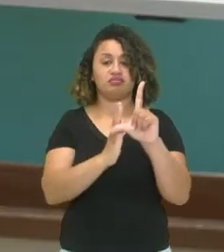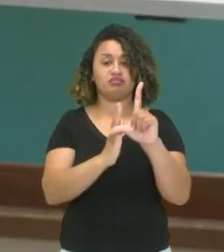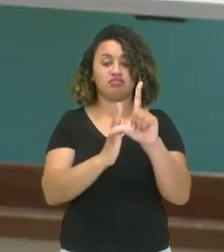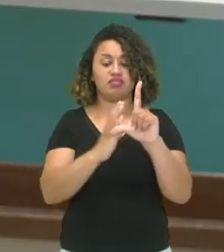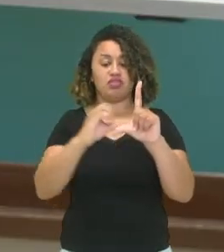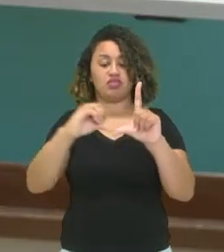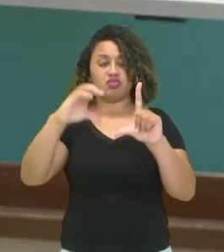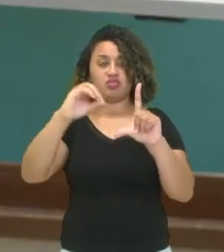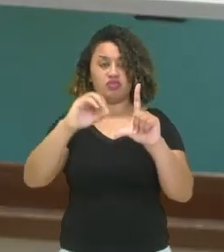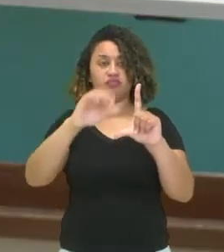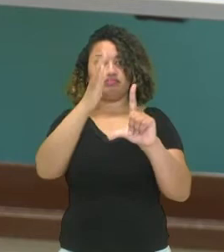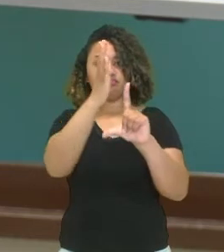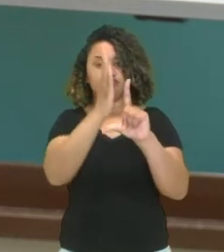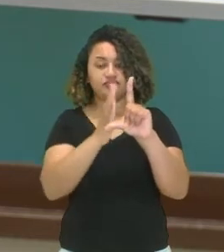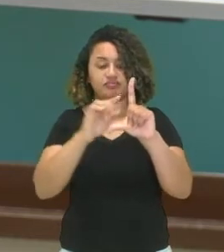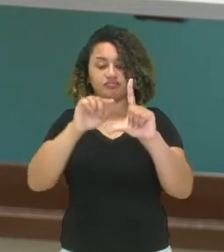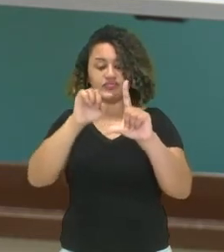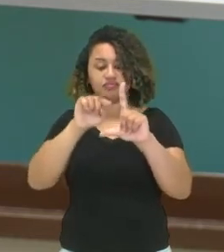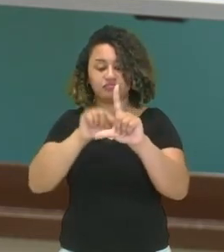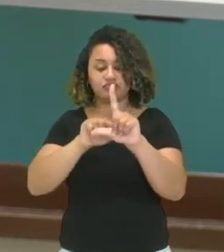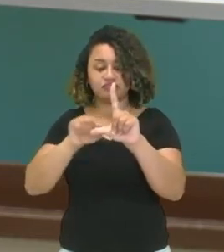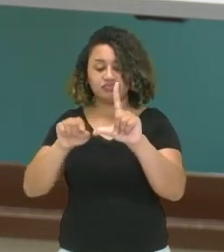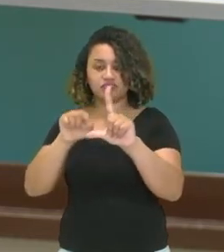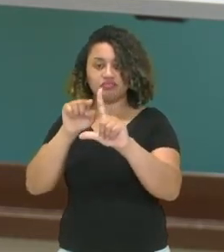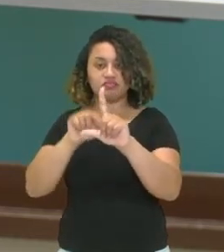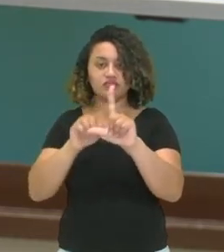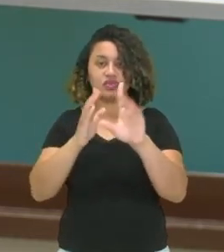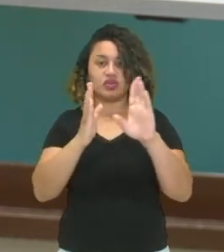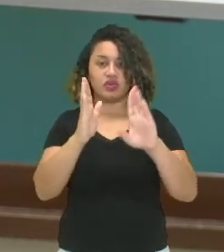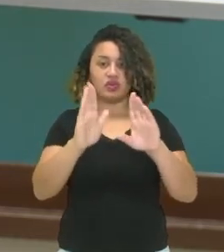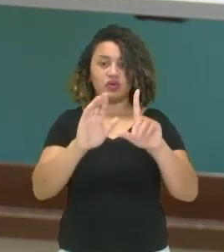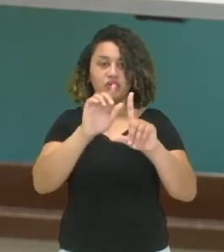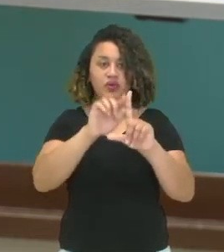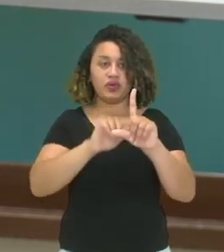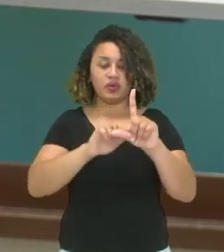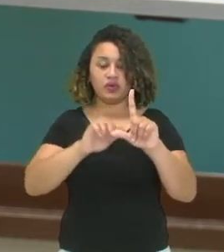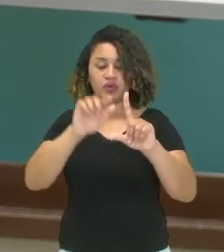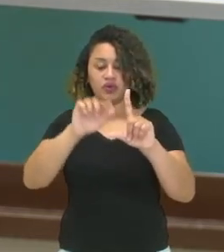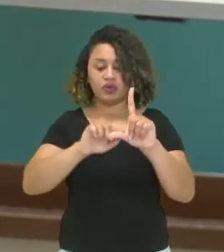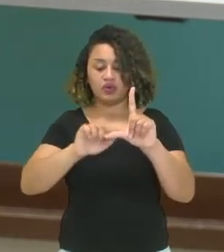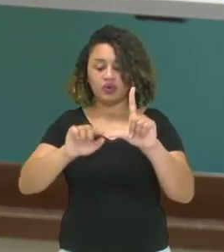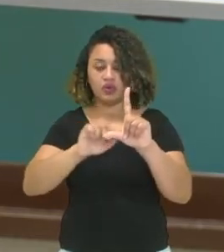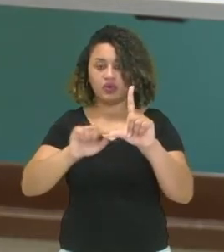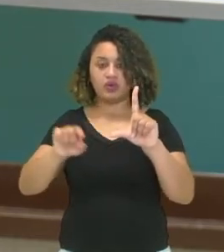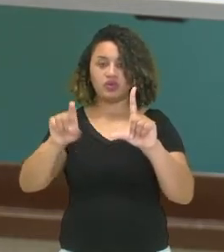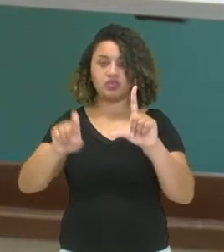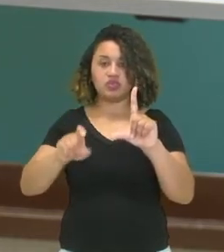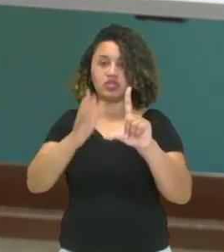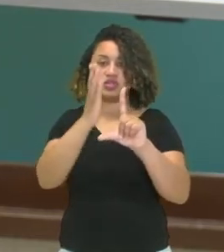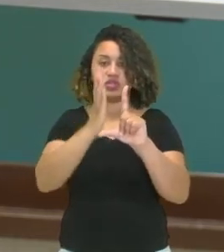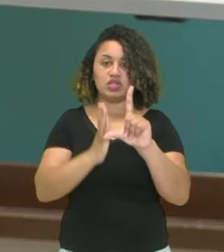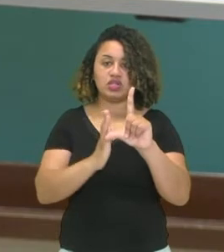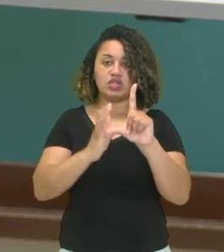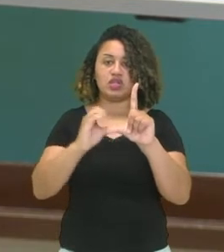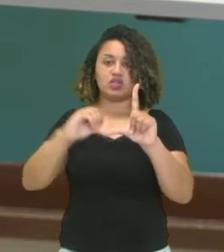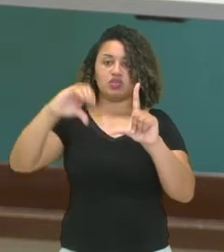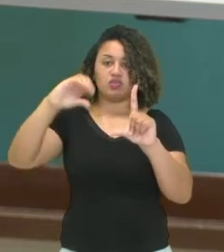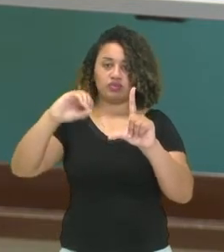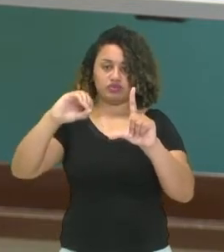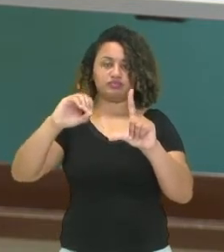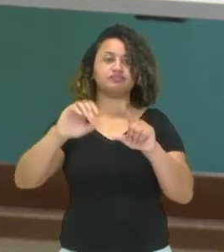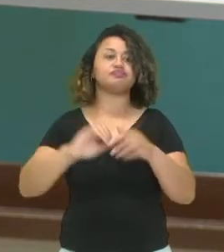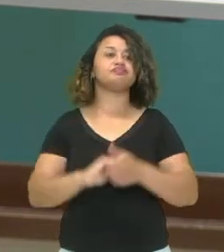formando um ângulo reto com o eixo X, ou o eixo das abscissas. Tranquilo? Então vamos